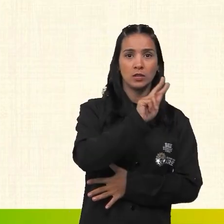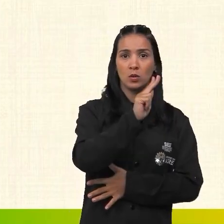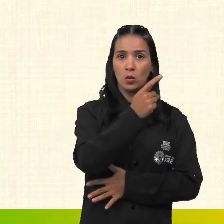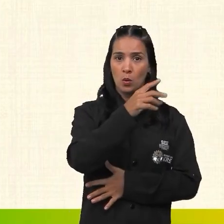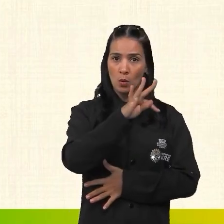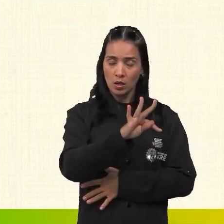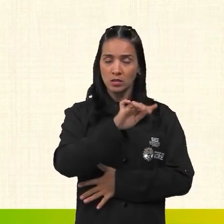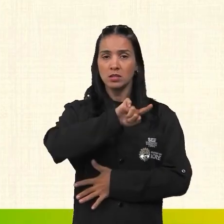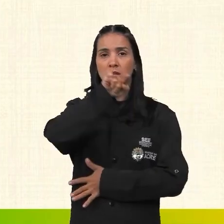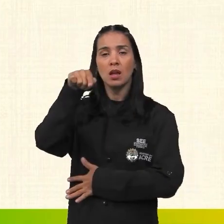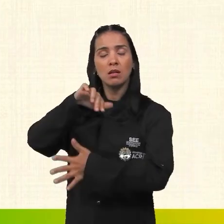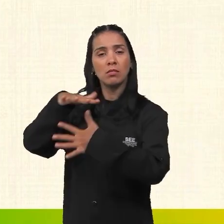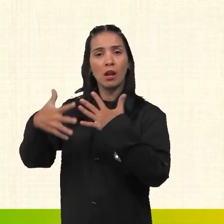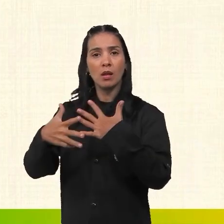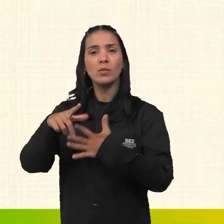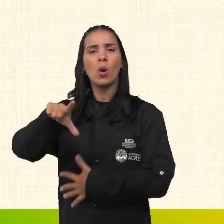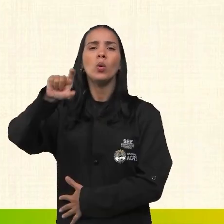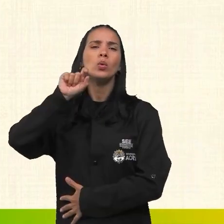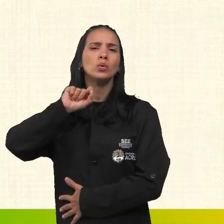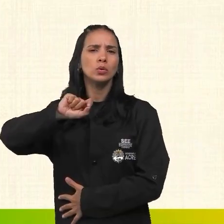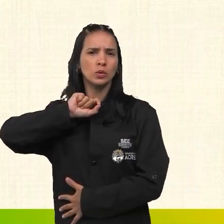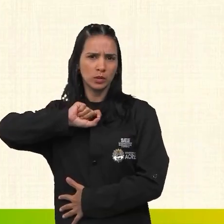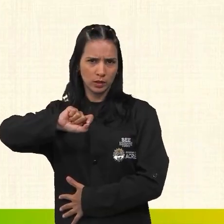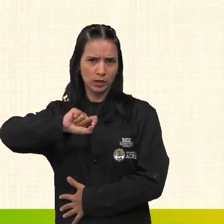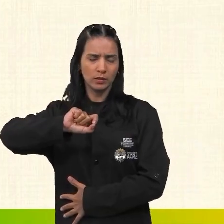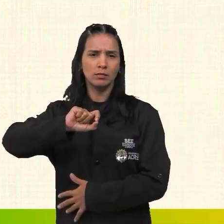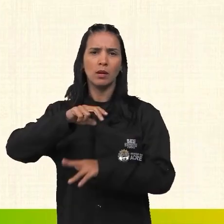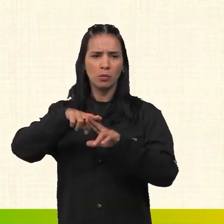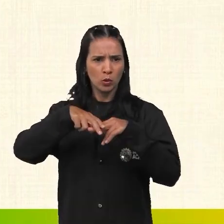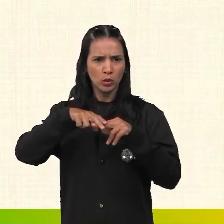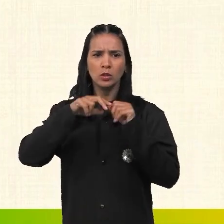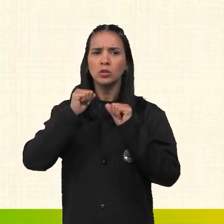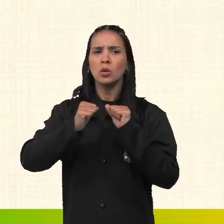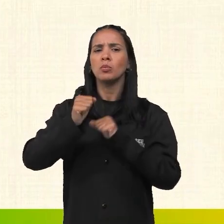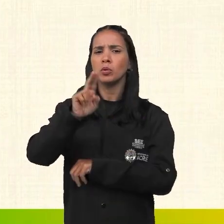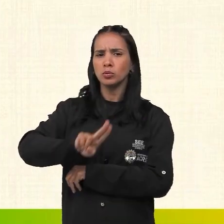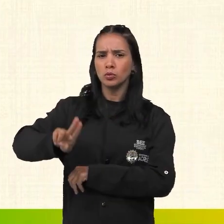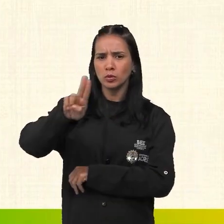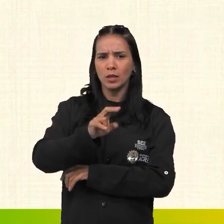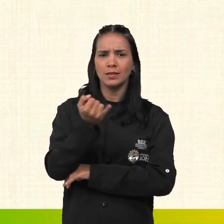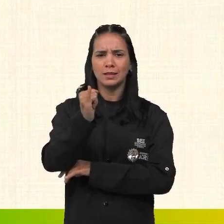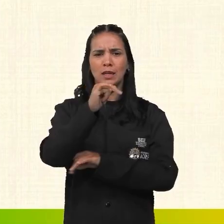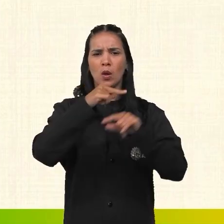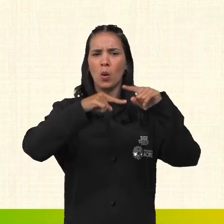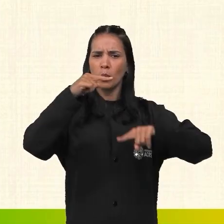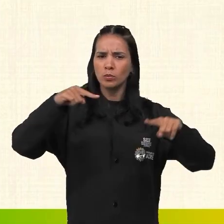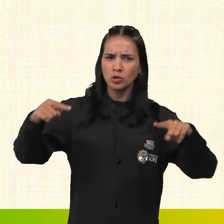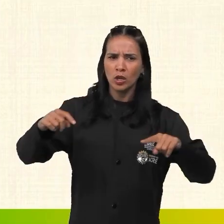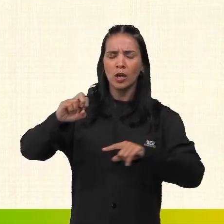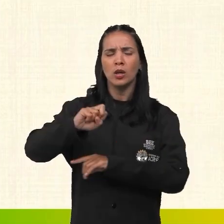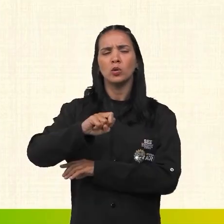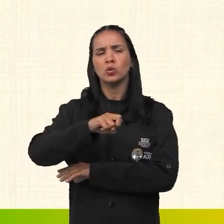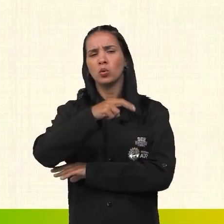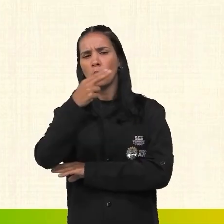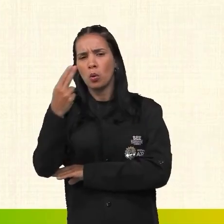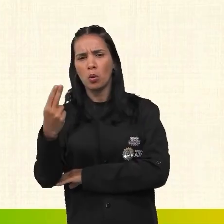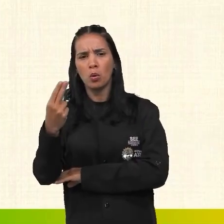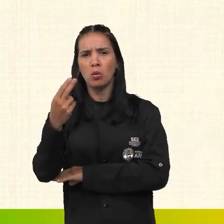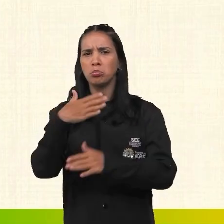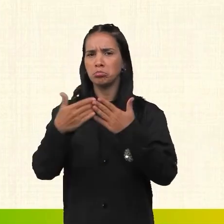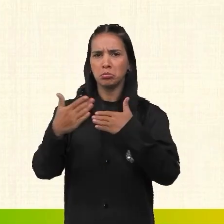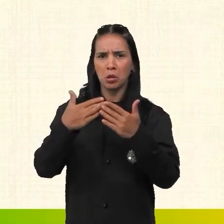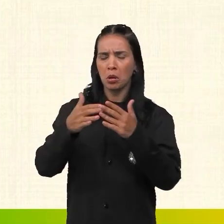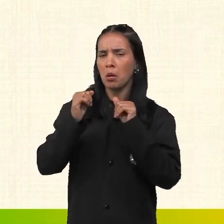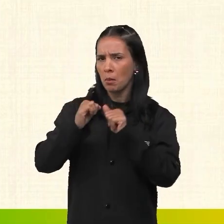uma ideia, né, de quais objetos você vai poder utilizar para falar quando você se referir a utilizar